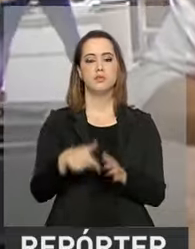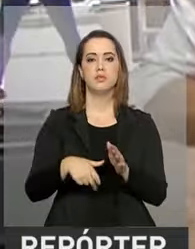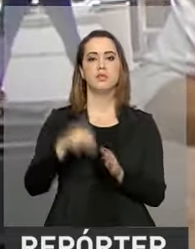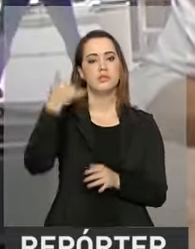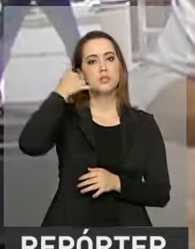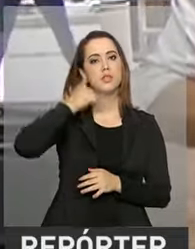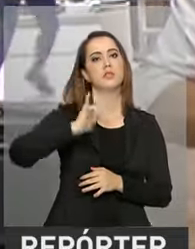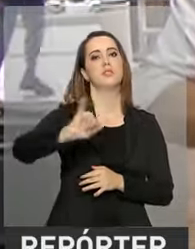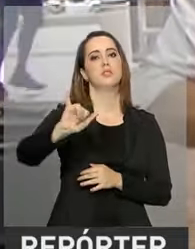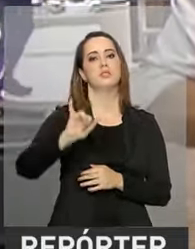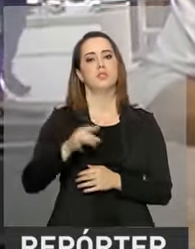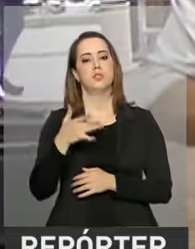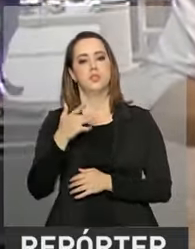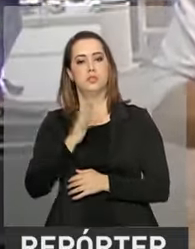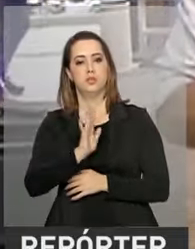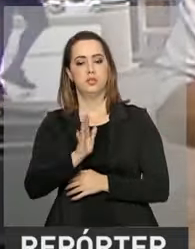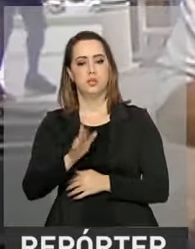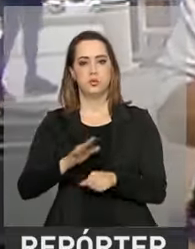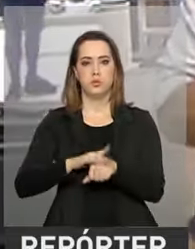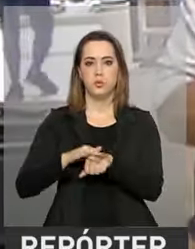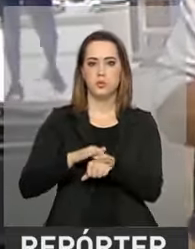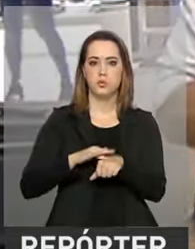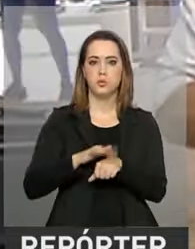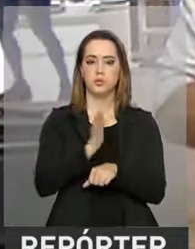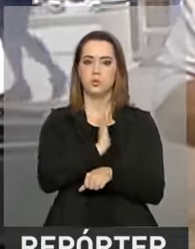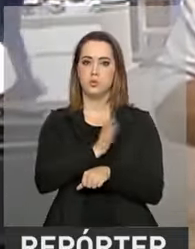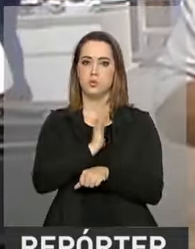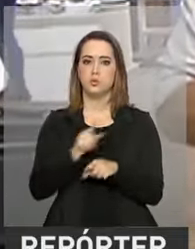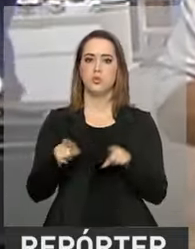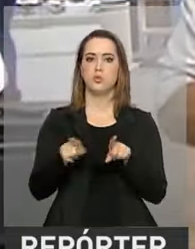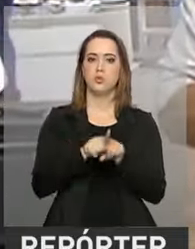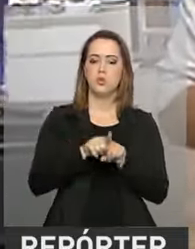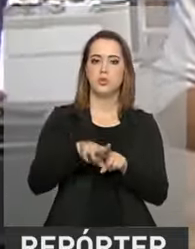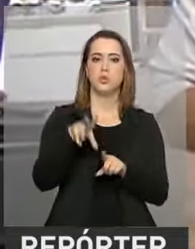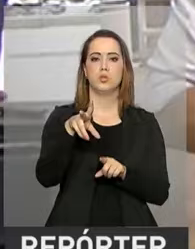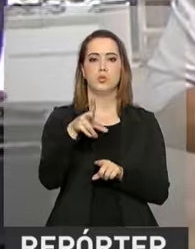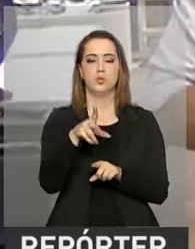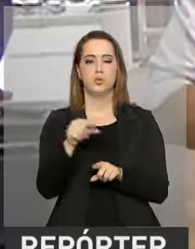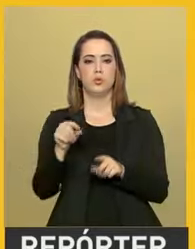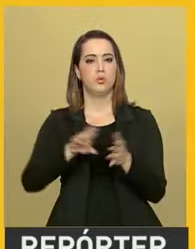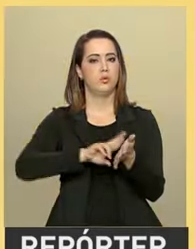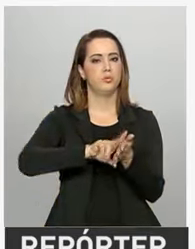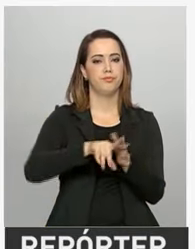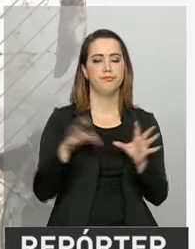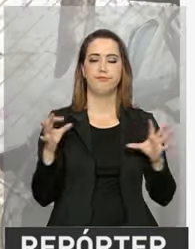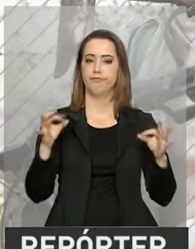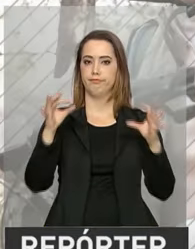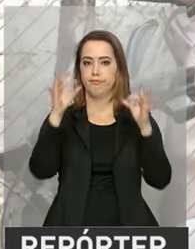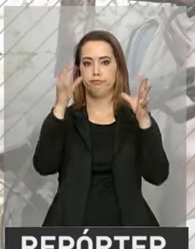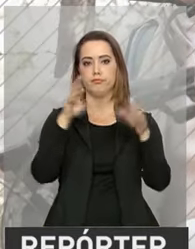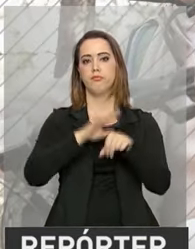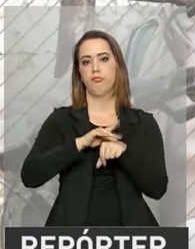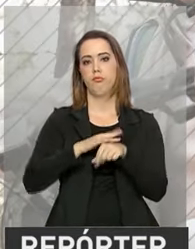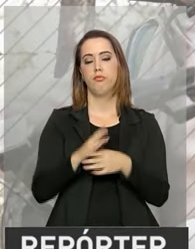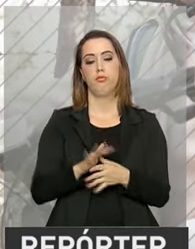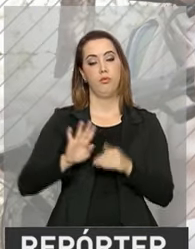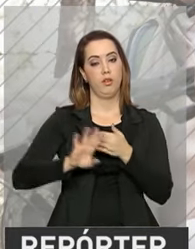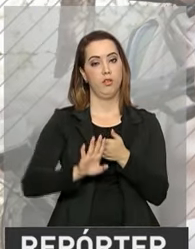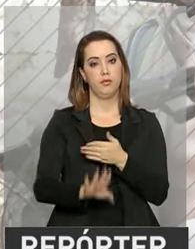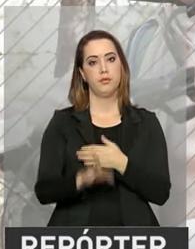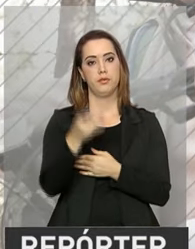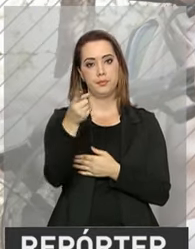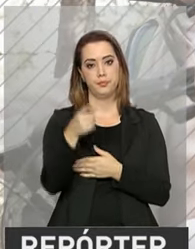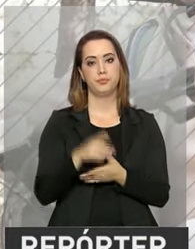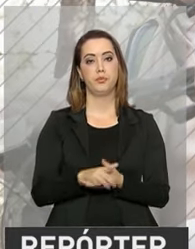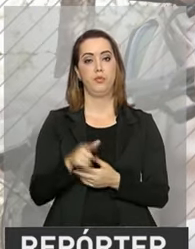prevenir doenças cardiovasculares, respiratórias, diabetes e até câncer, por exemplo. O trabalho faz parte das ações